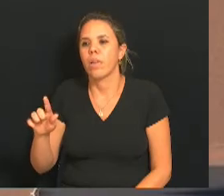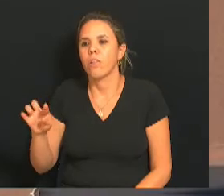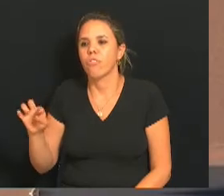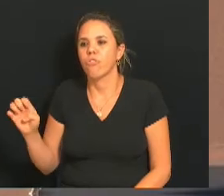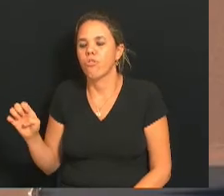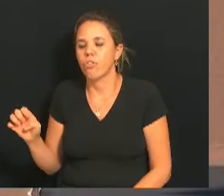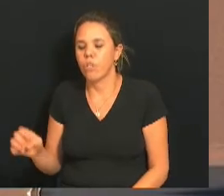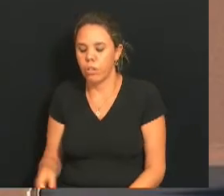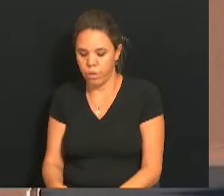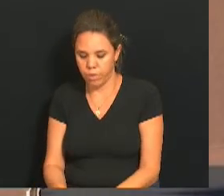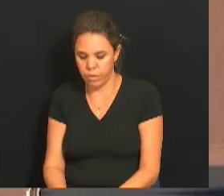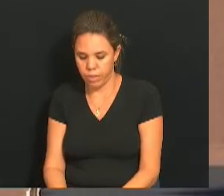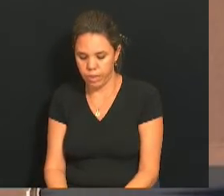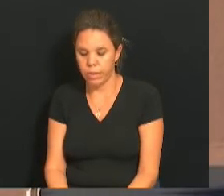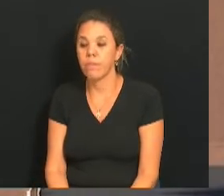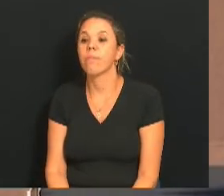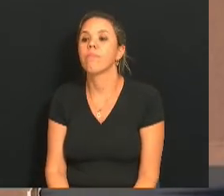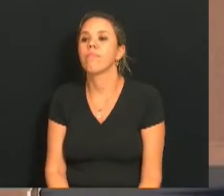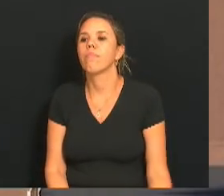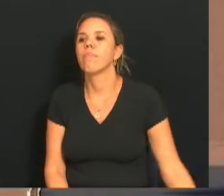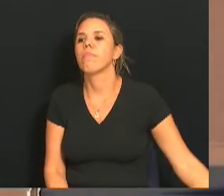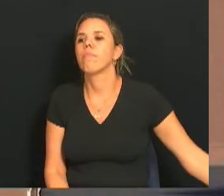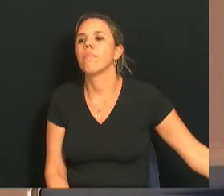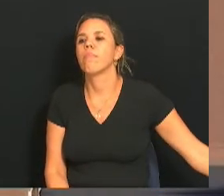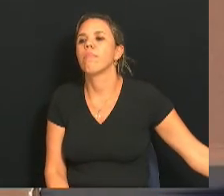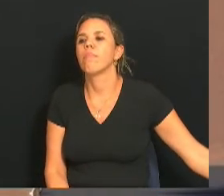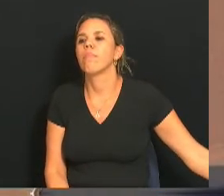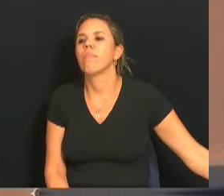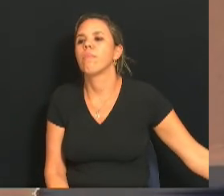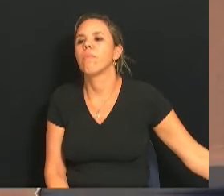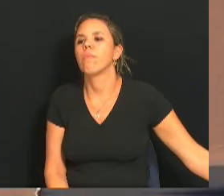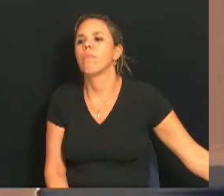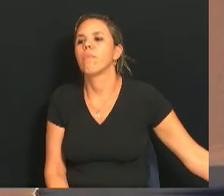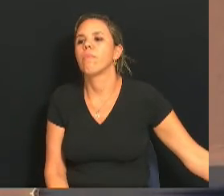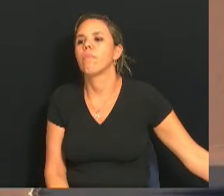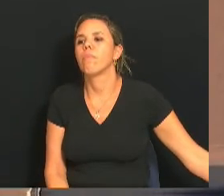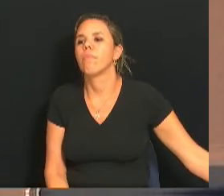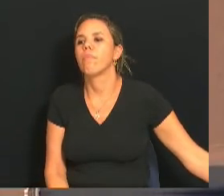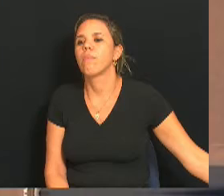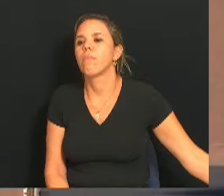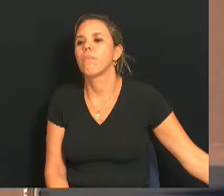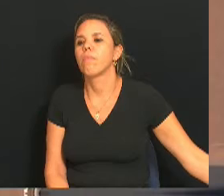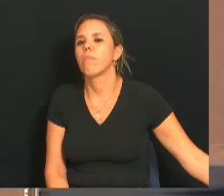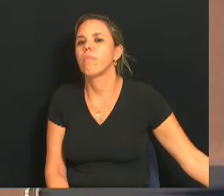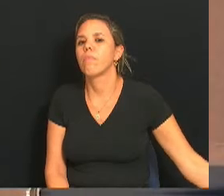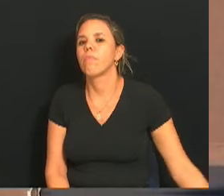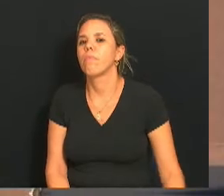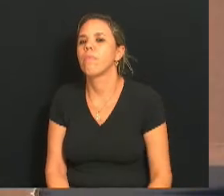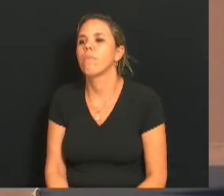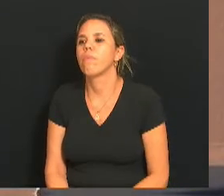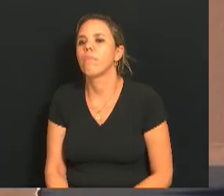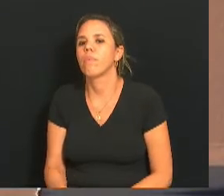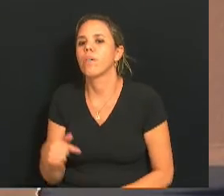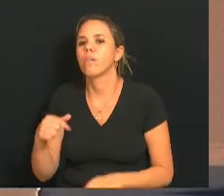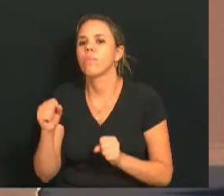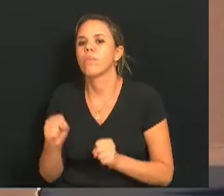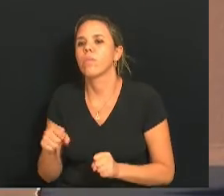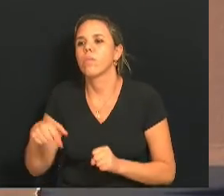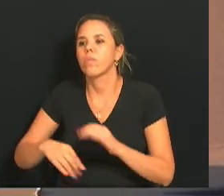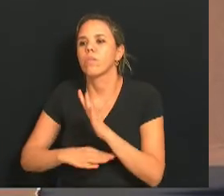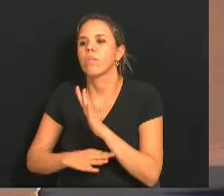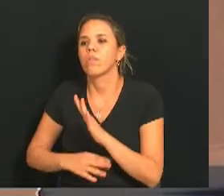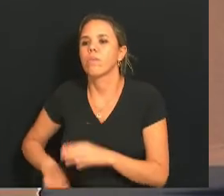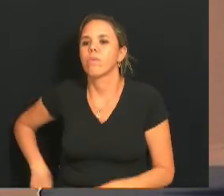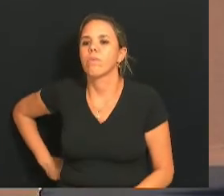procurar o secretário Tadeu, o seguinte, para que a gente pudesse, aqui na Câmara Municipal, diante